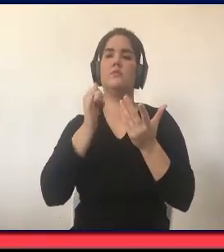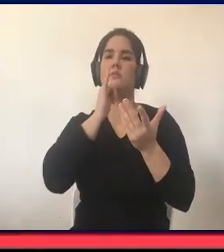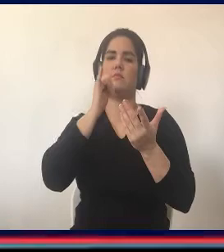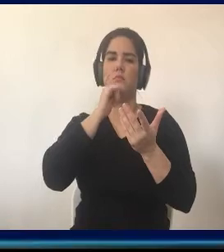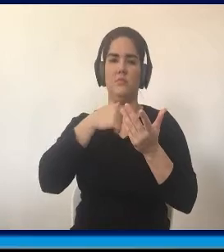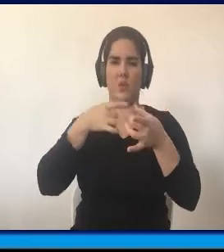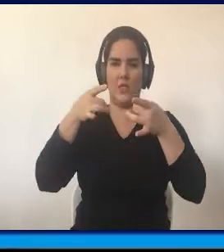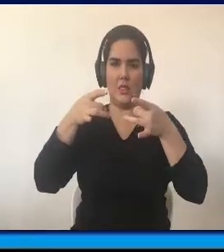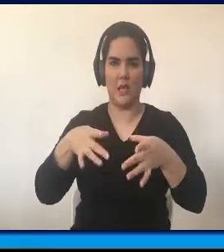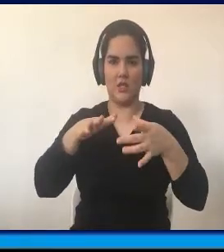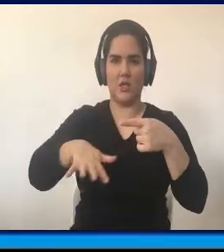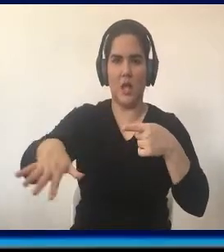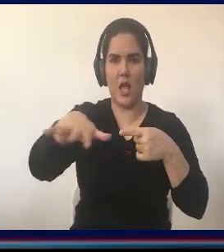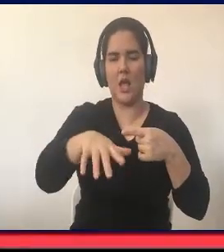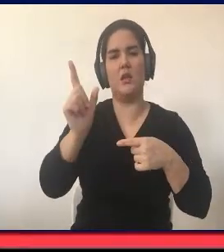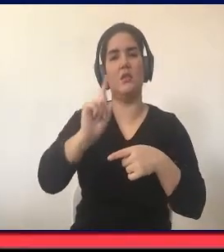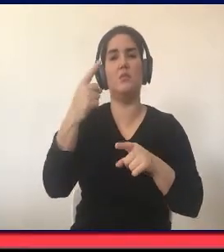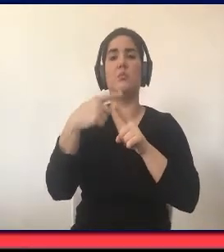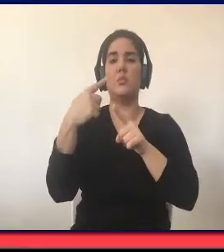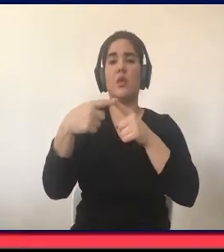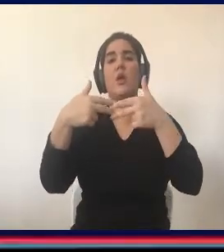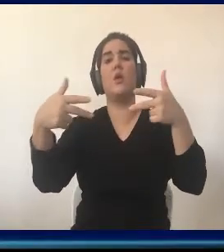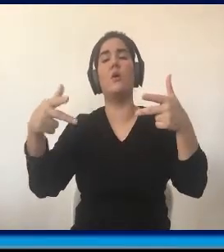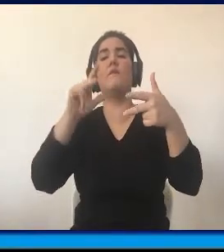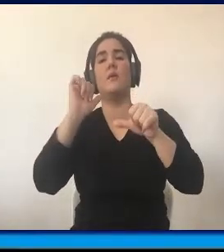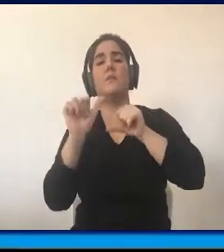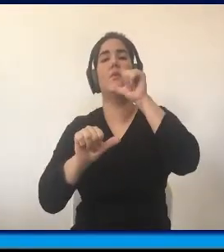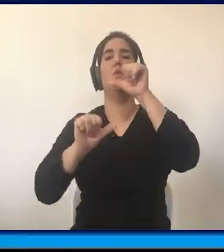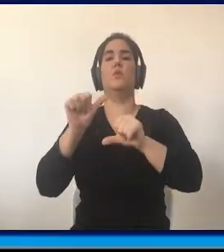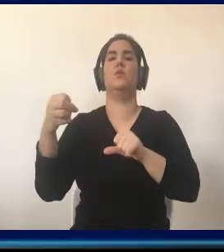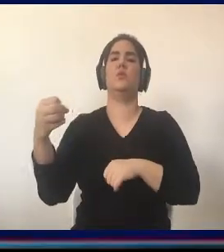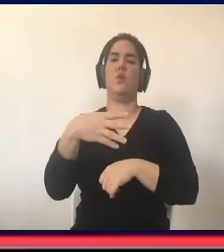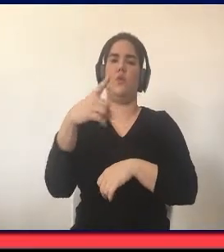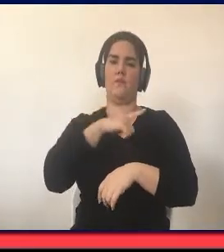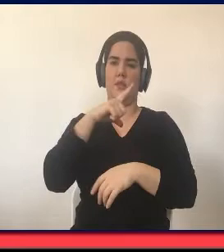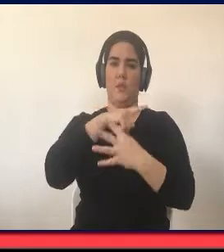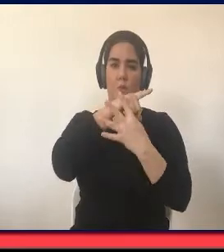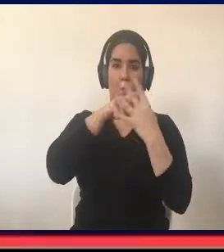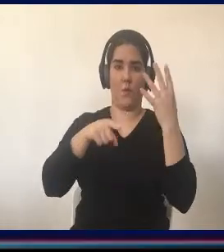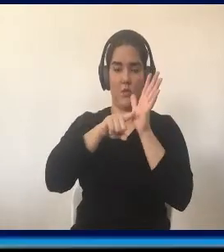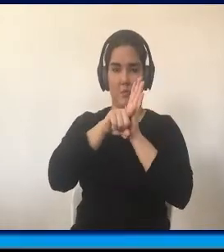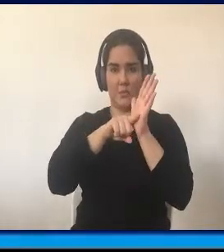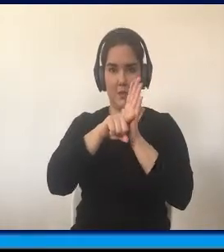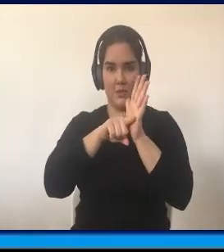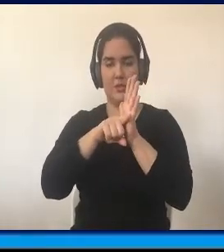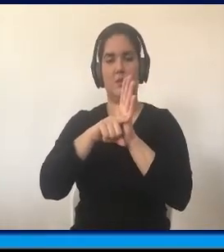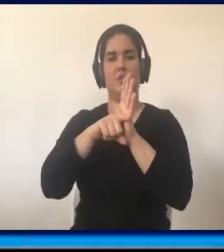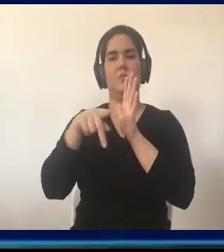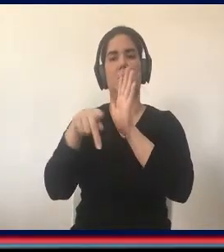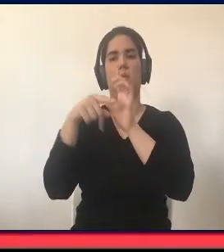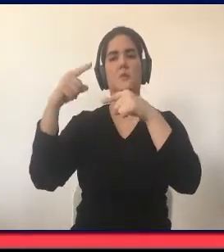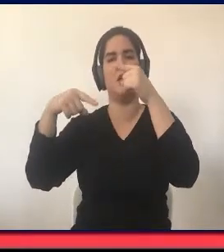as coisas vão mudar e a recreação ela vai voltar. Tem aí 4 pesquisas, né, científicas, uma de 2013,